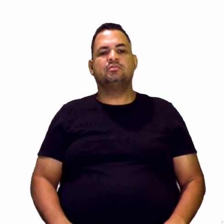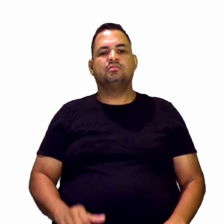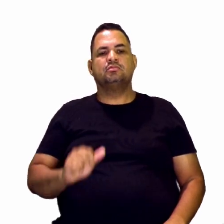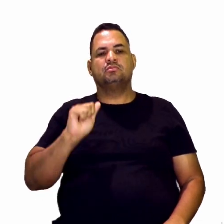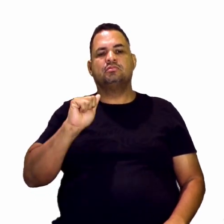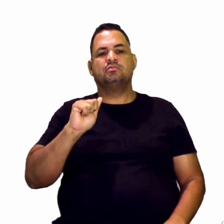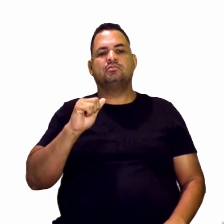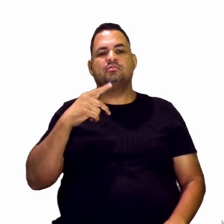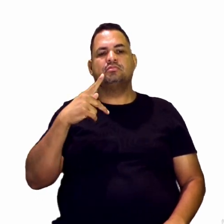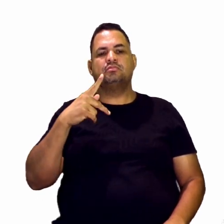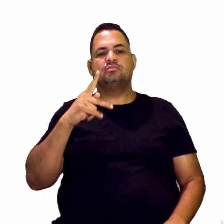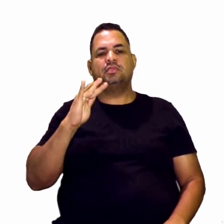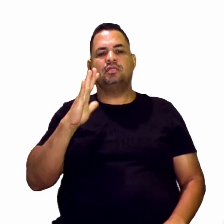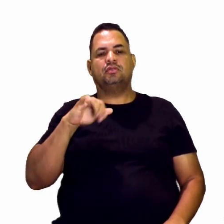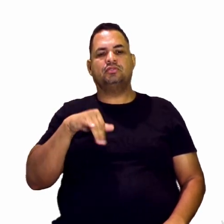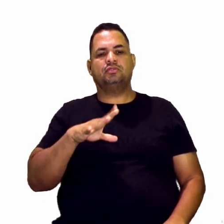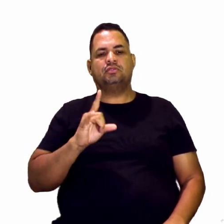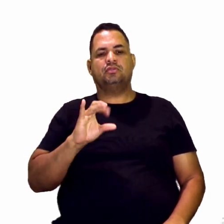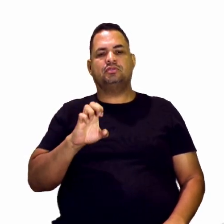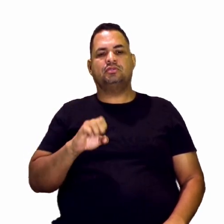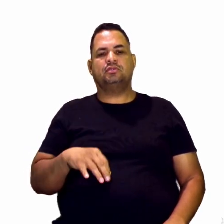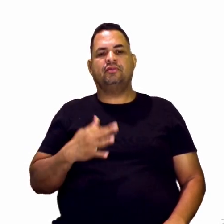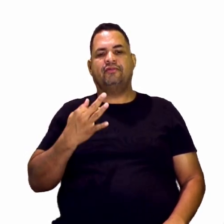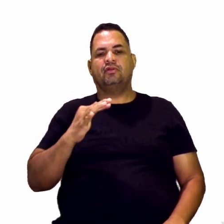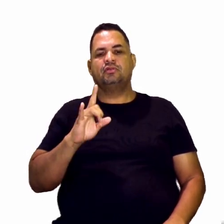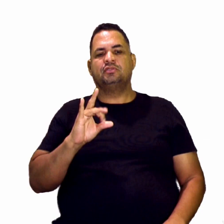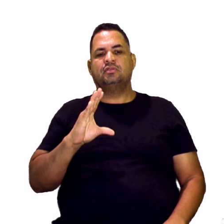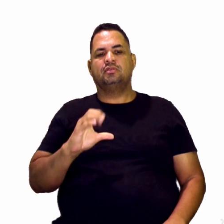A. Pinocitose e fagocitose.